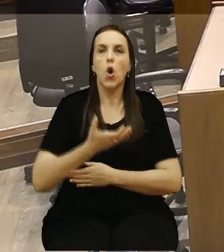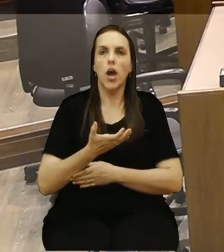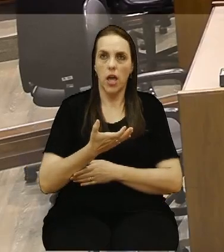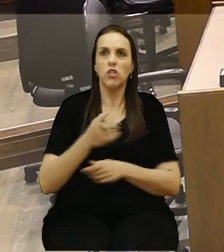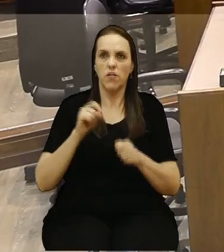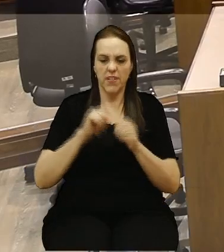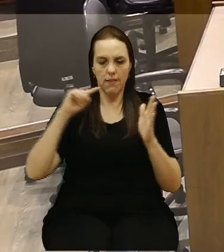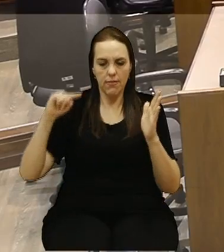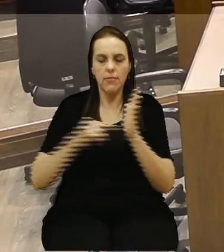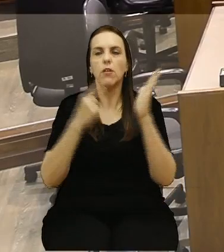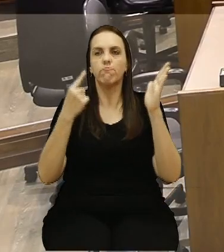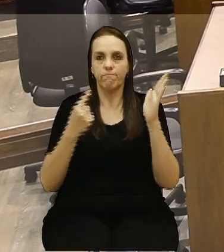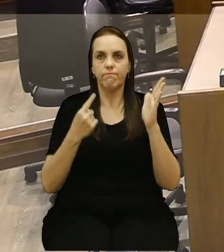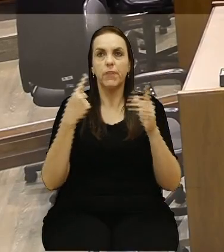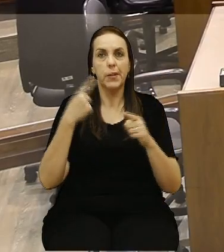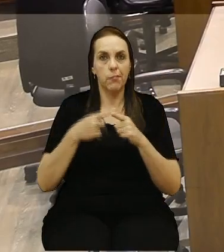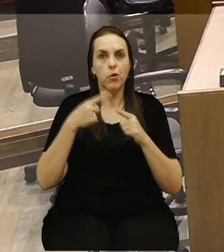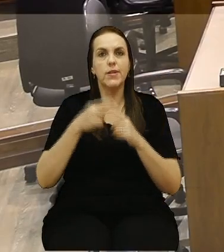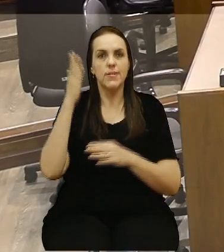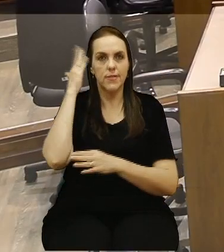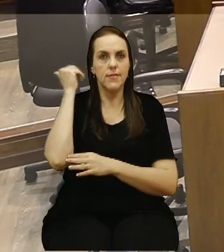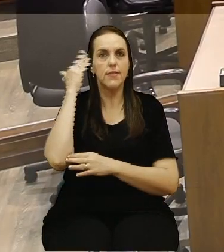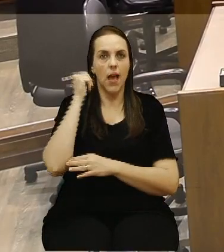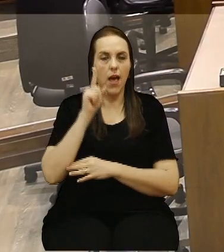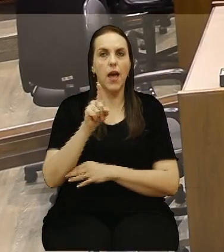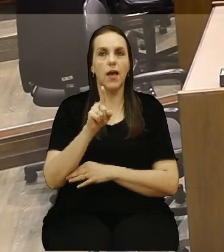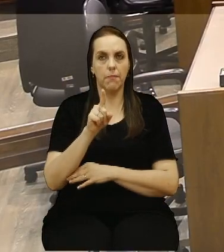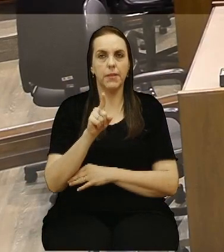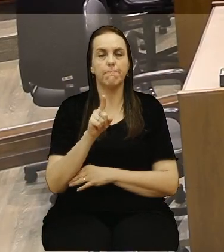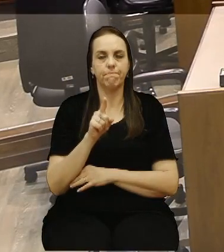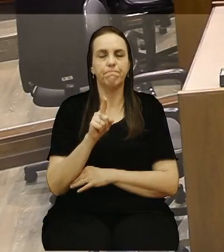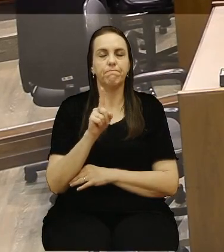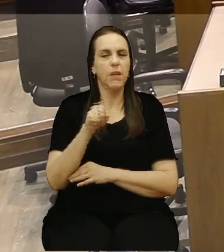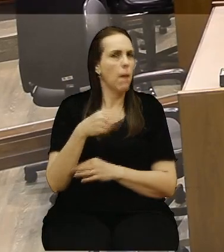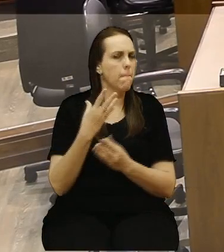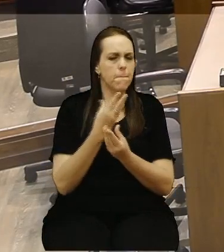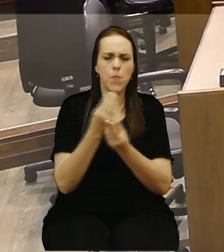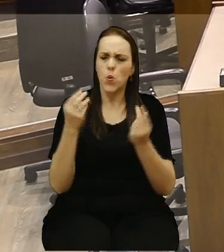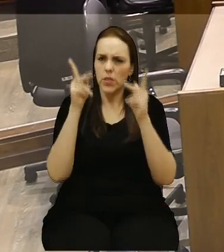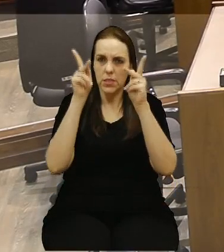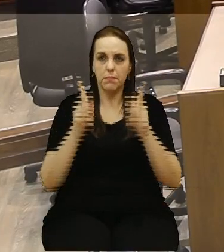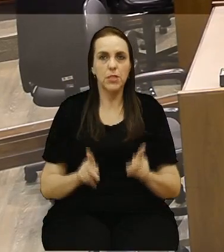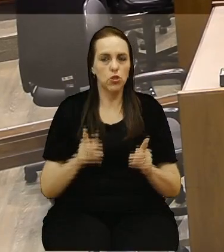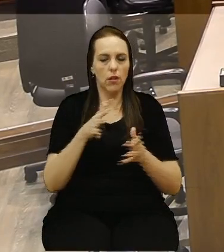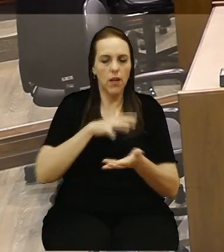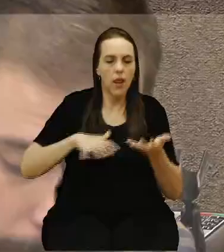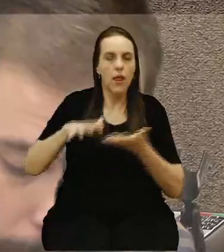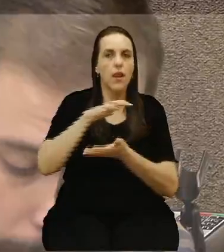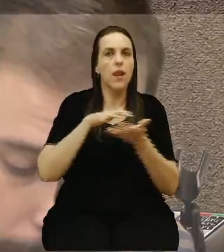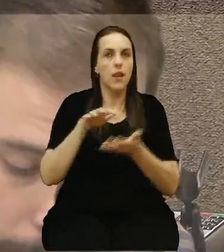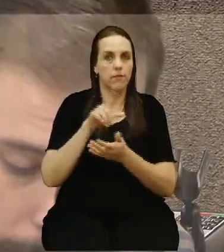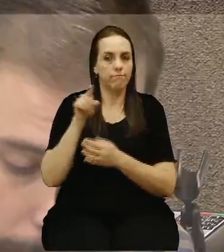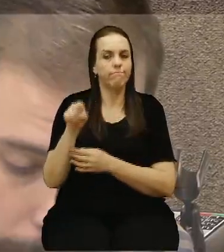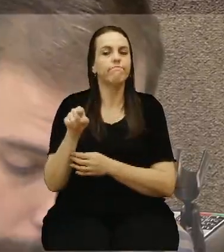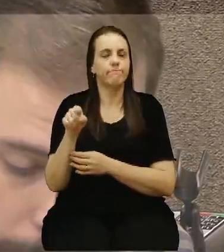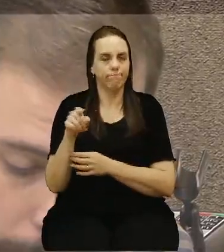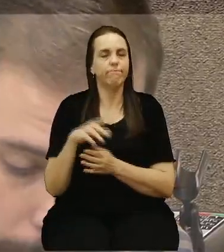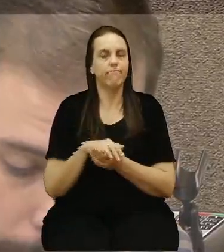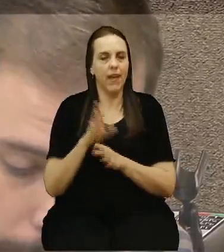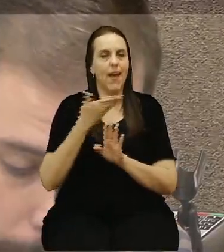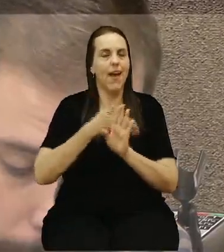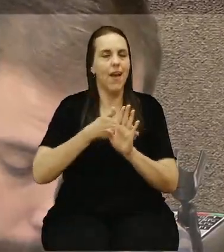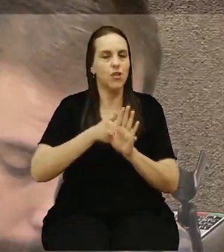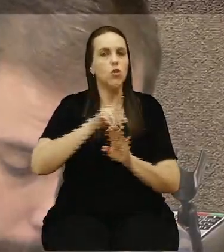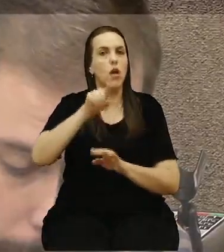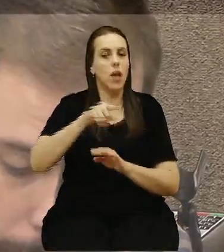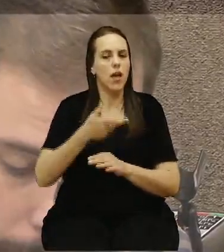essa denúncia, porque a gente sabe que são muitas pessoas envolvidas nesse caso. A senhora comentou comigo lá atrás,